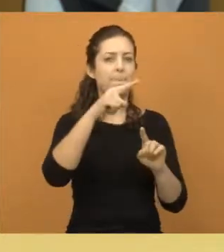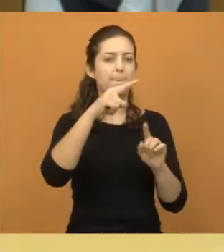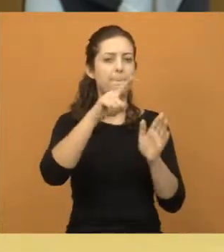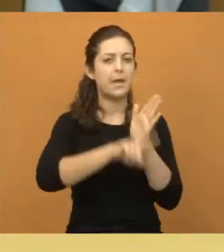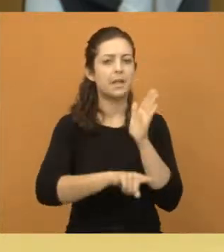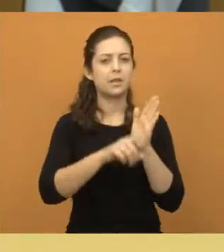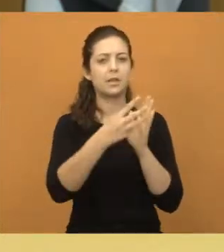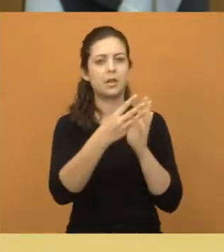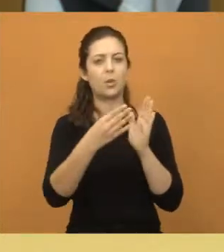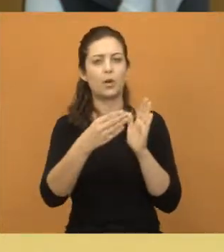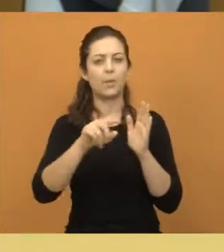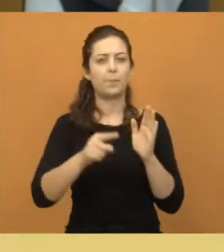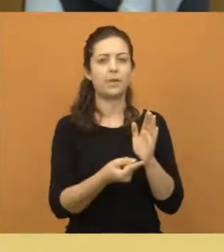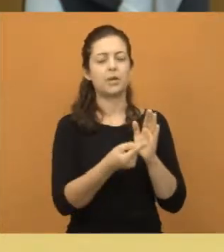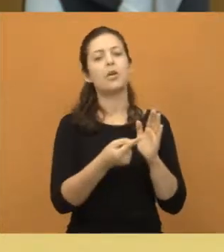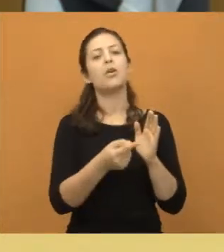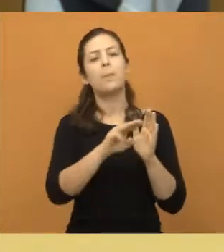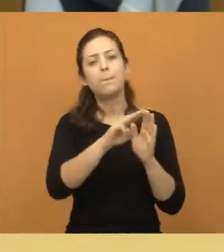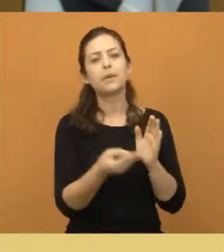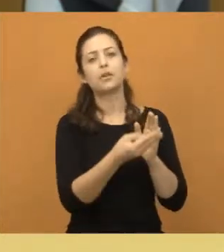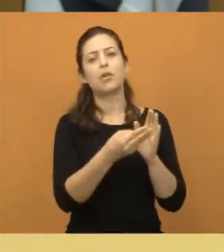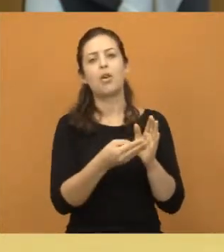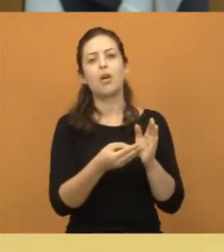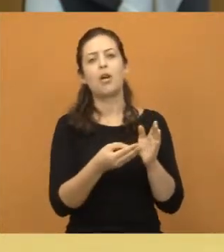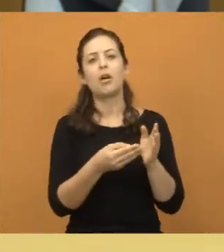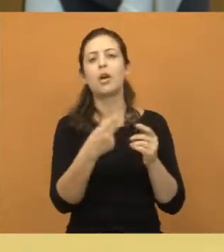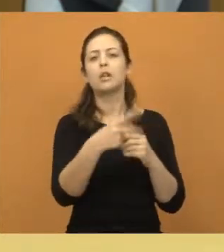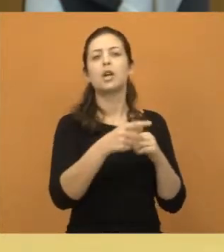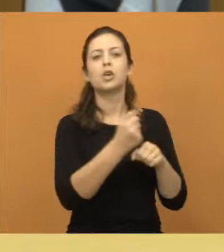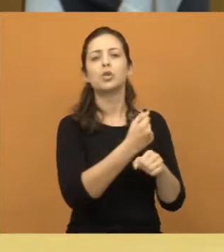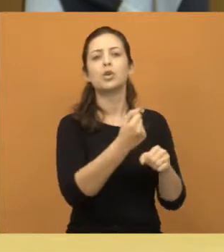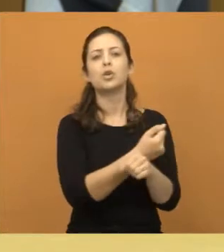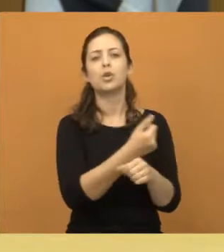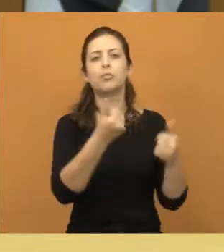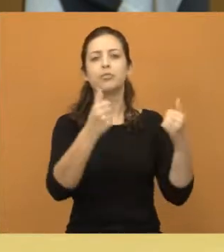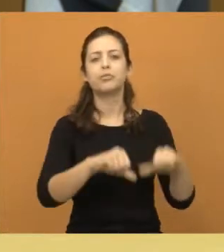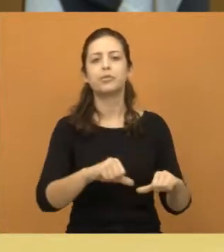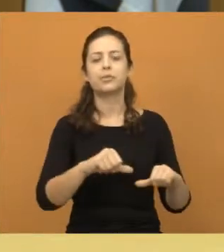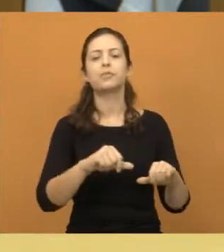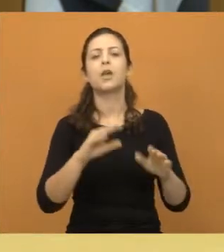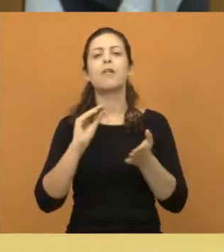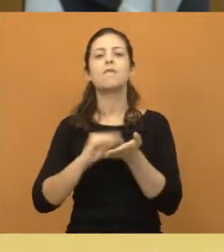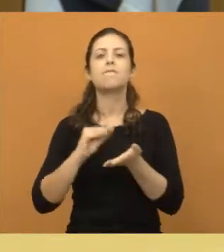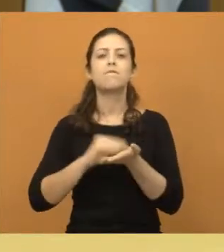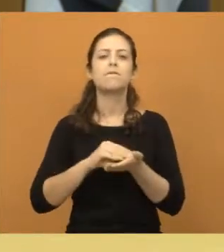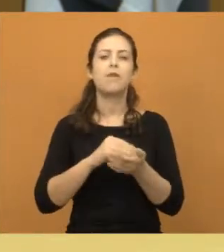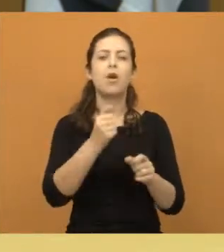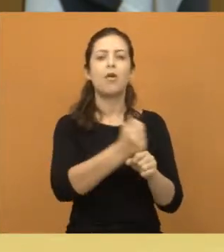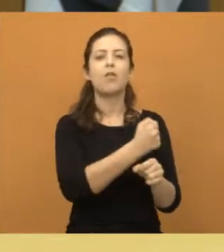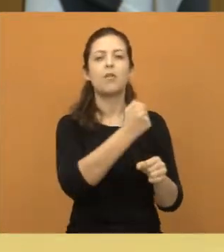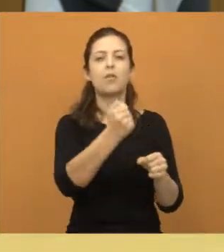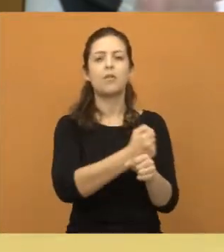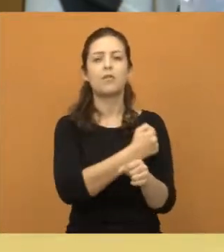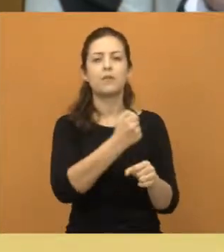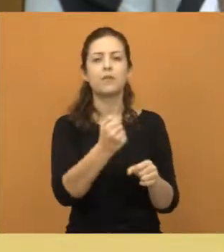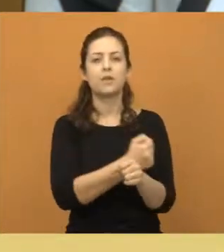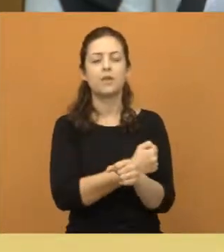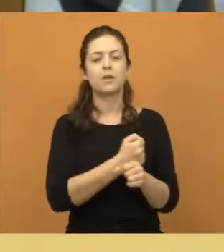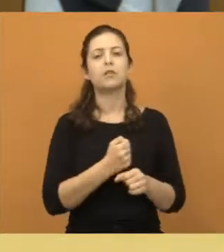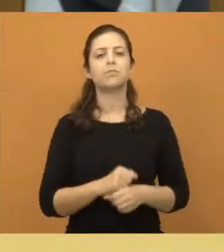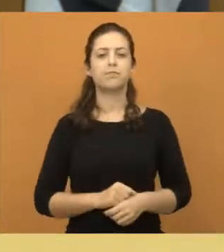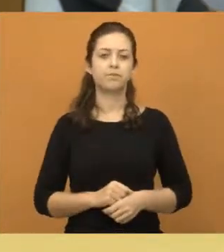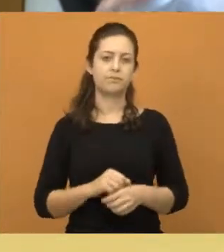34 milhões em despesas de capital? Significa a falta de obras,